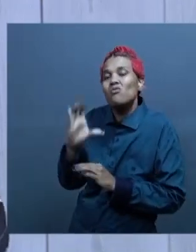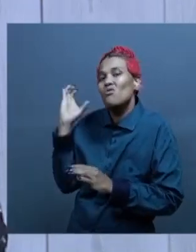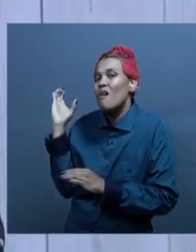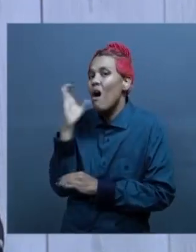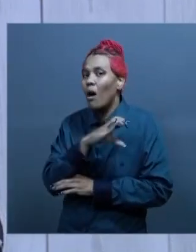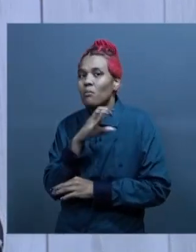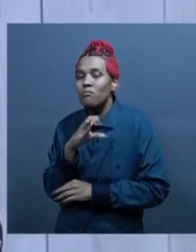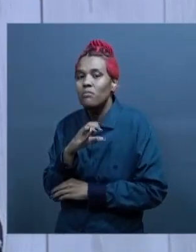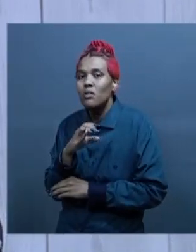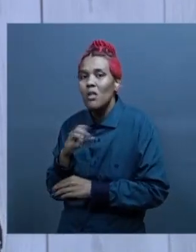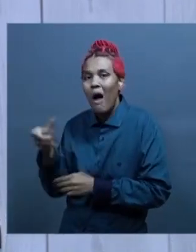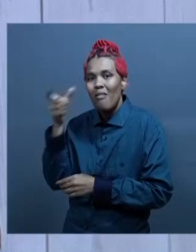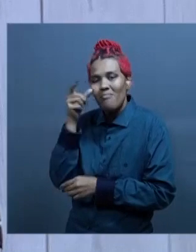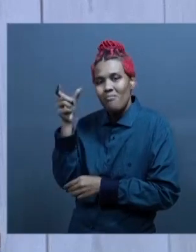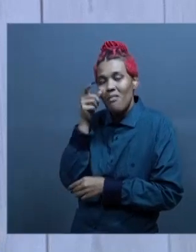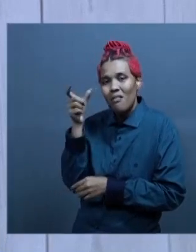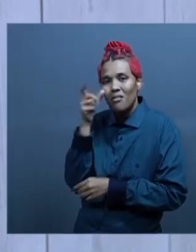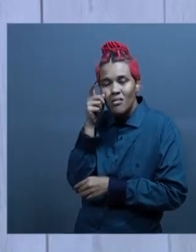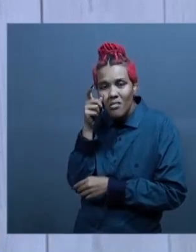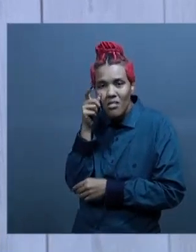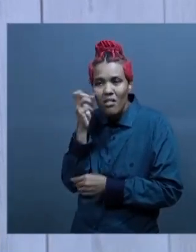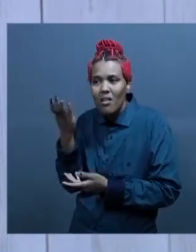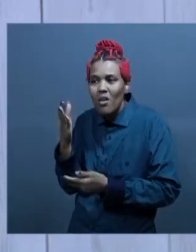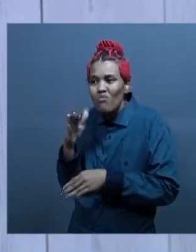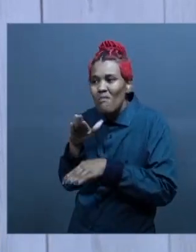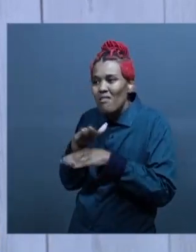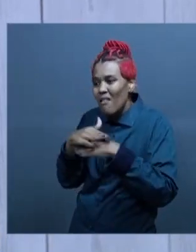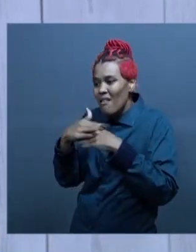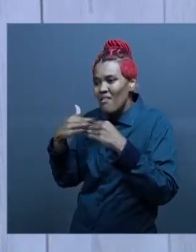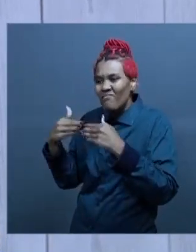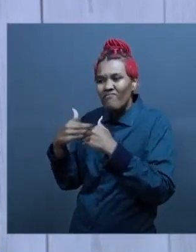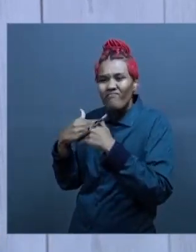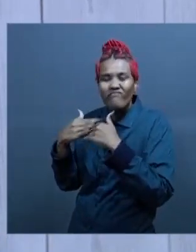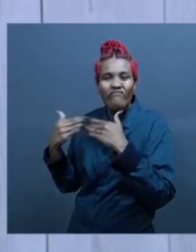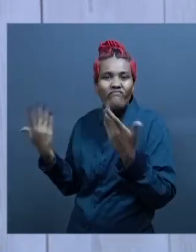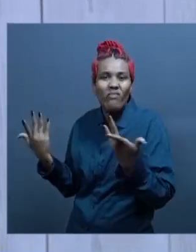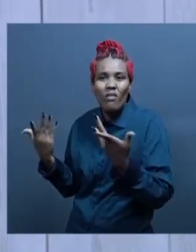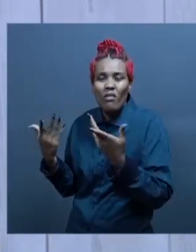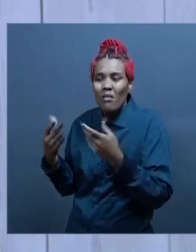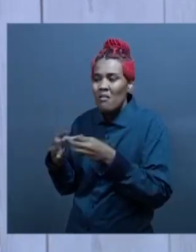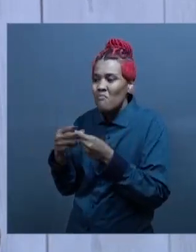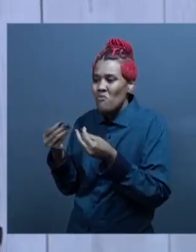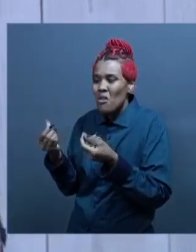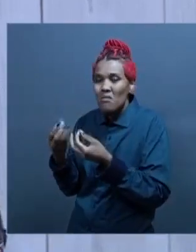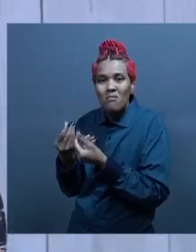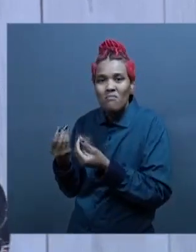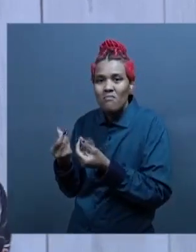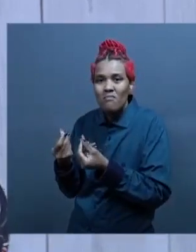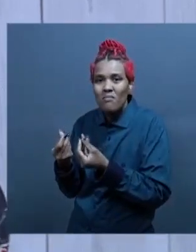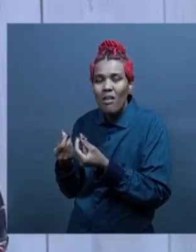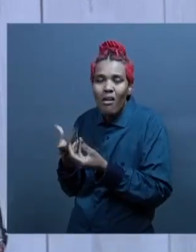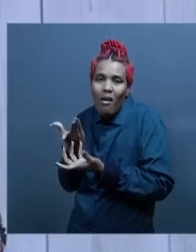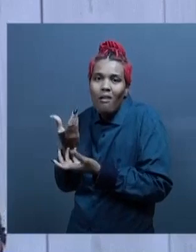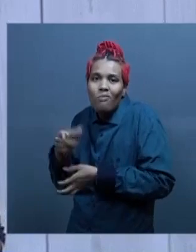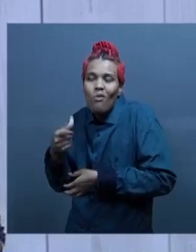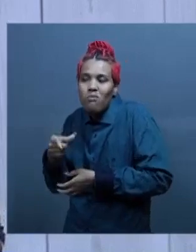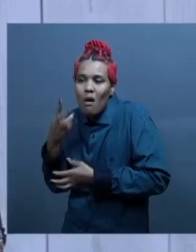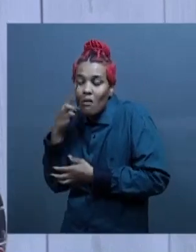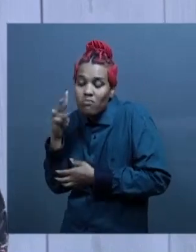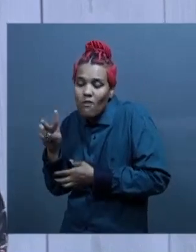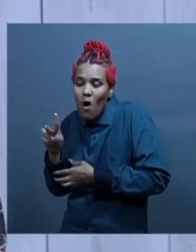atenção que dá às coisas é extremamente superficial as pessoas não lêem mais as pessoas elas olham as coisas realmente